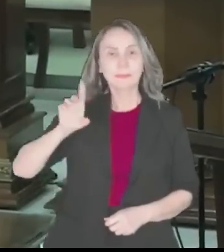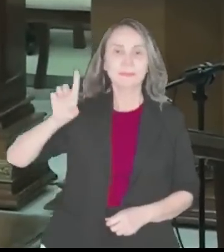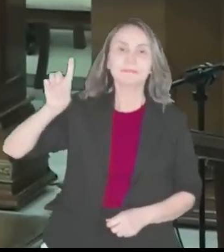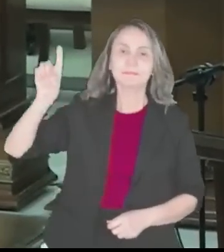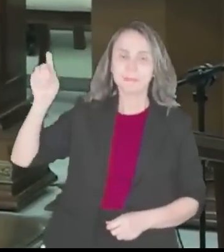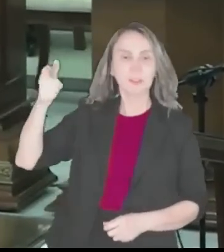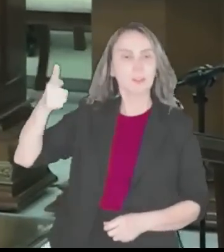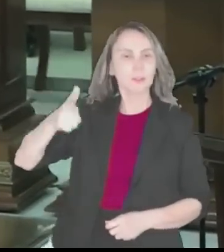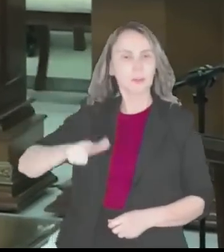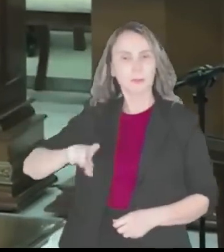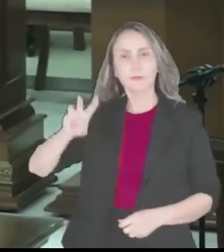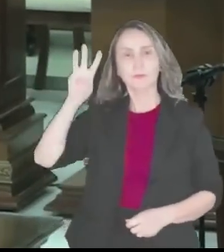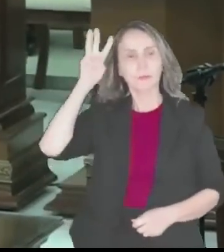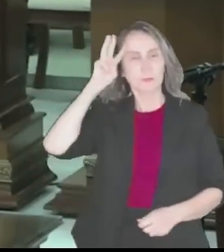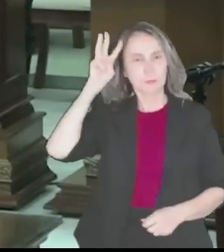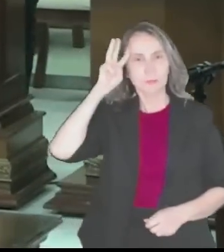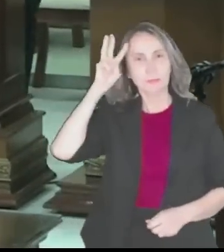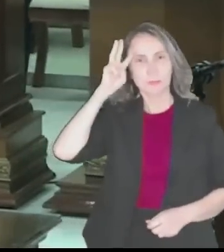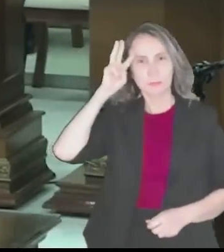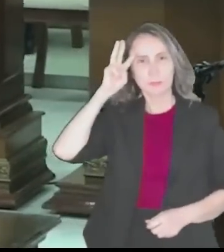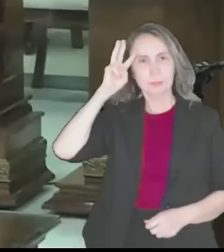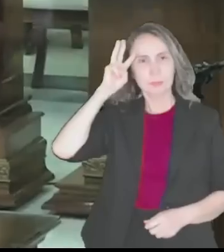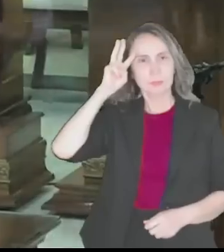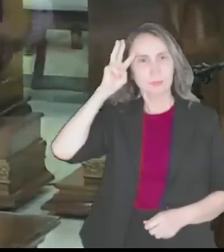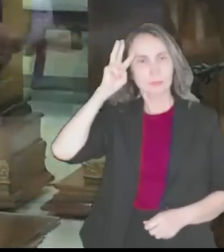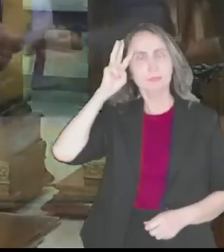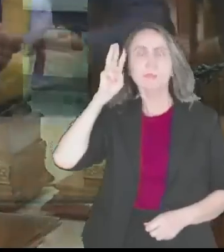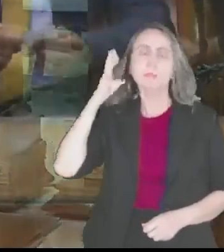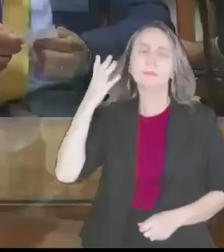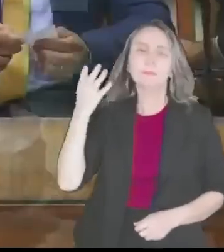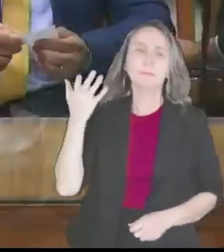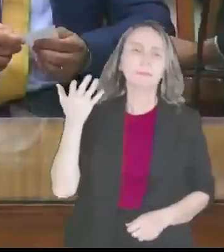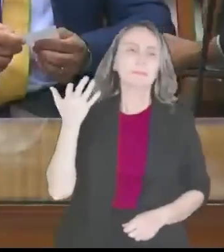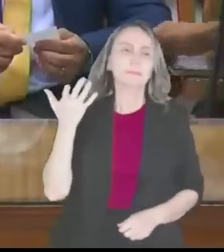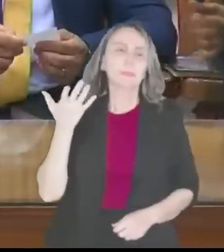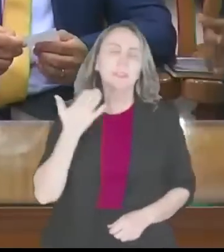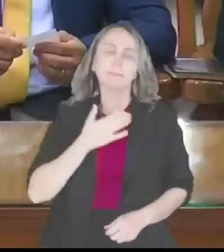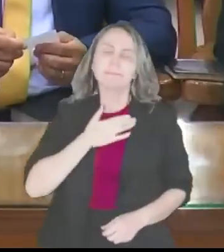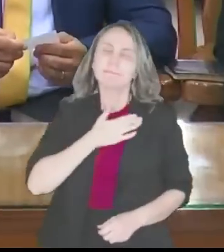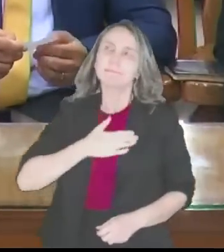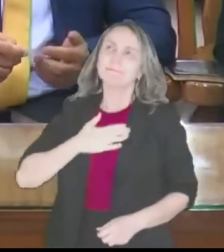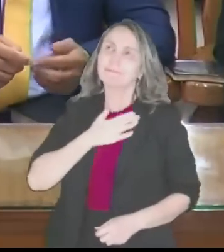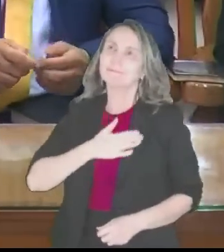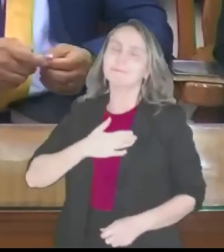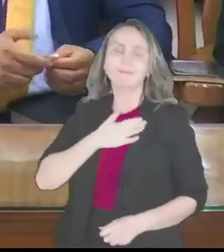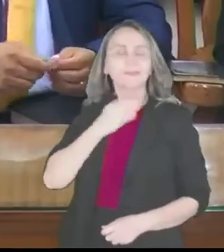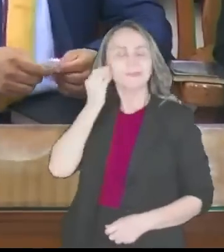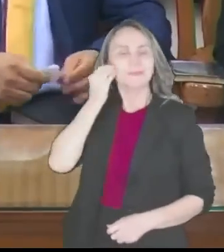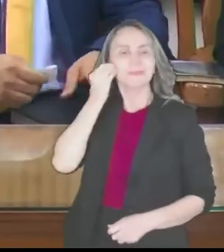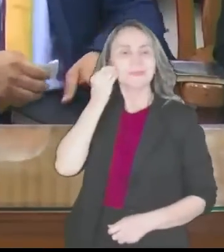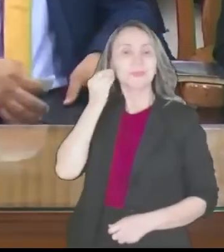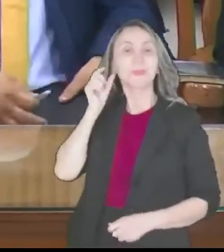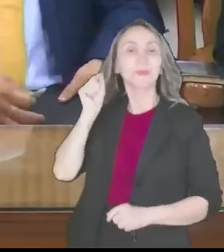na terça-feira, para desfrutar de um banquete espiritual,